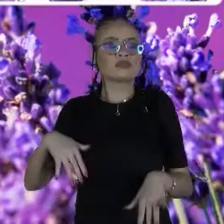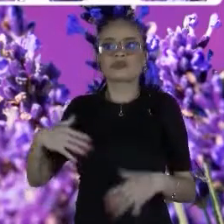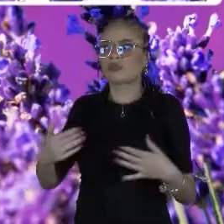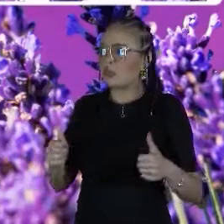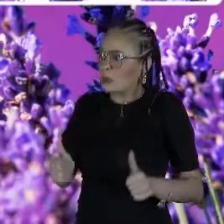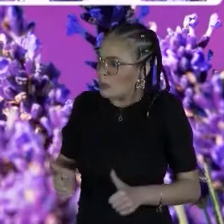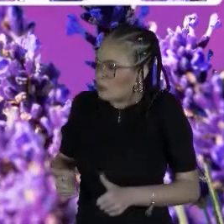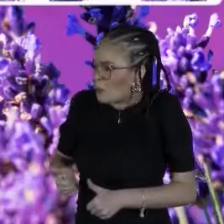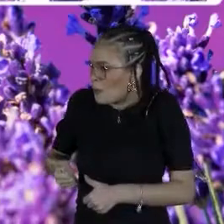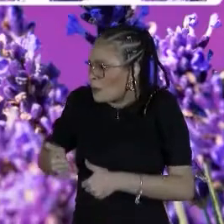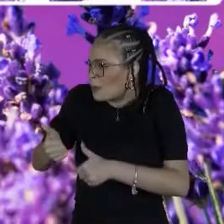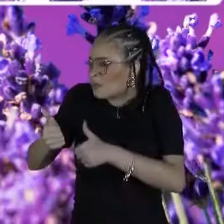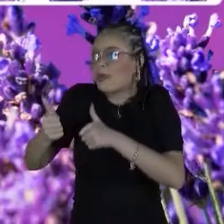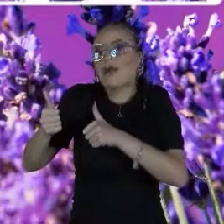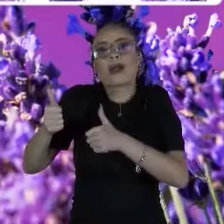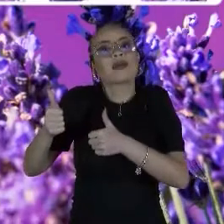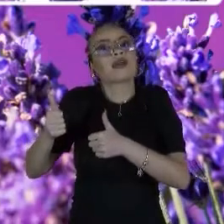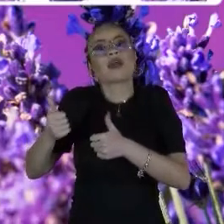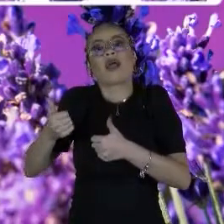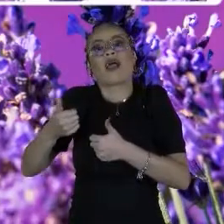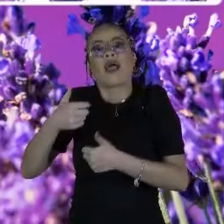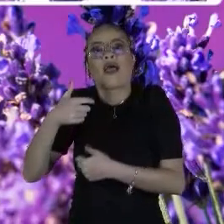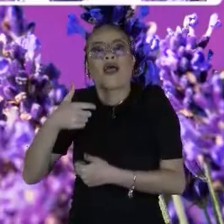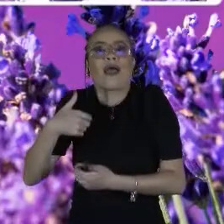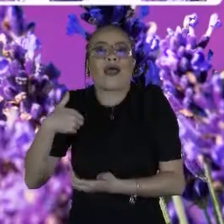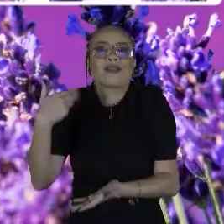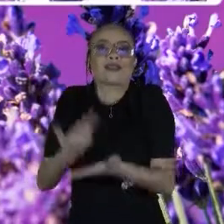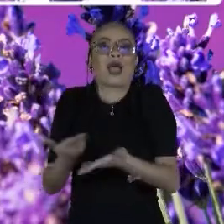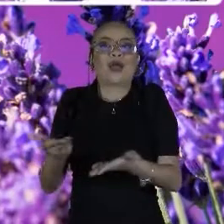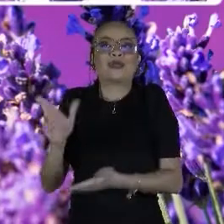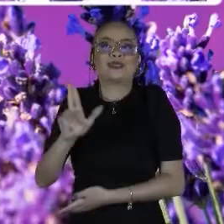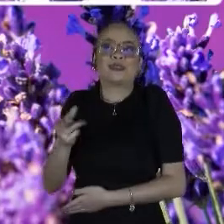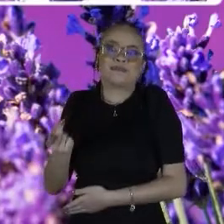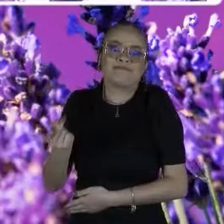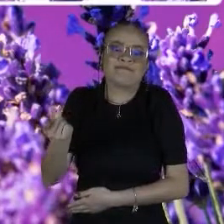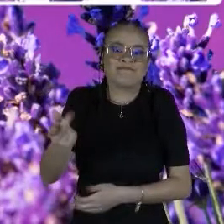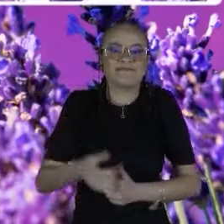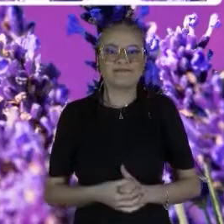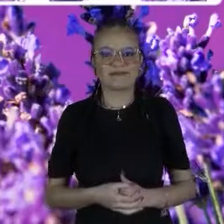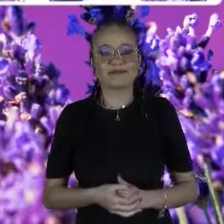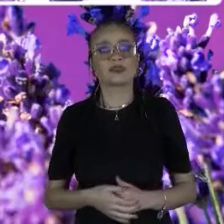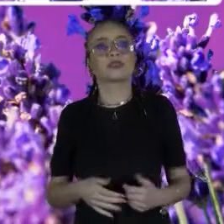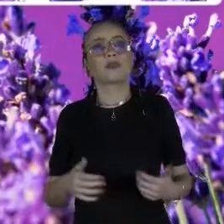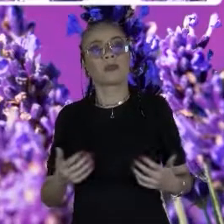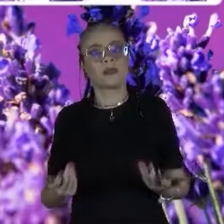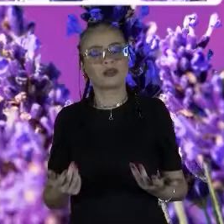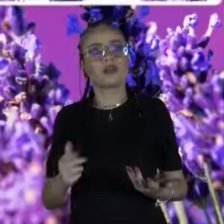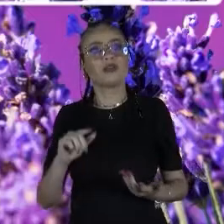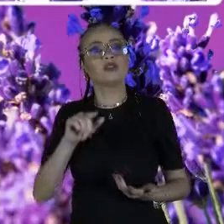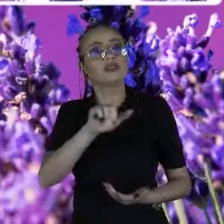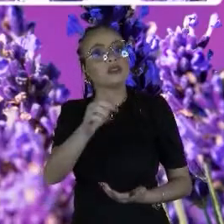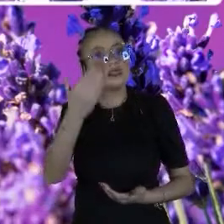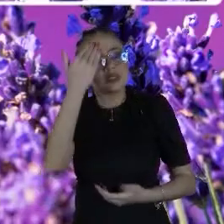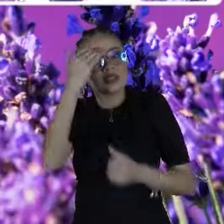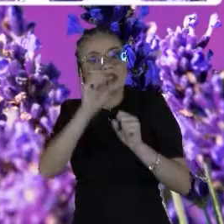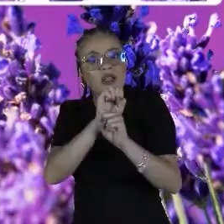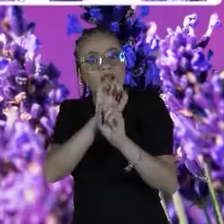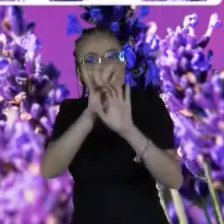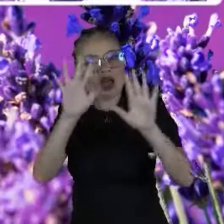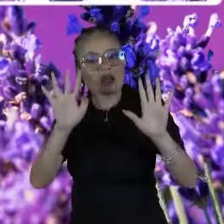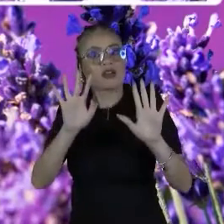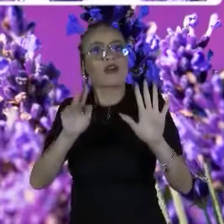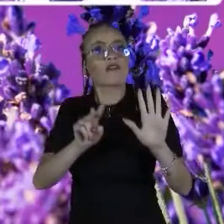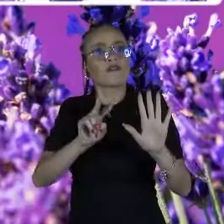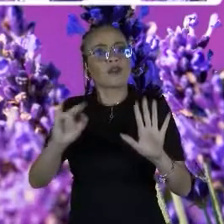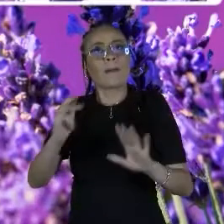toda minha família na nossa rotina isso é muito importante você entender que os óleos essenciais eles vão